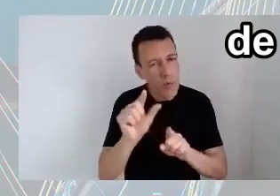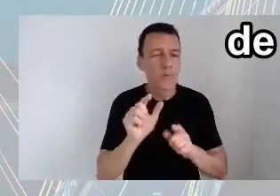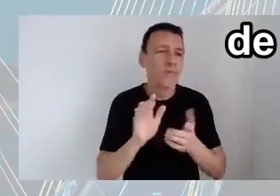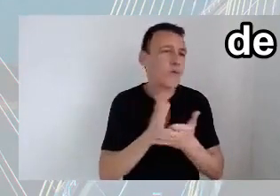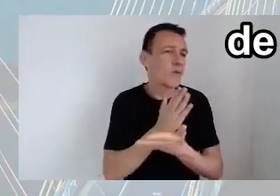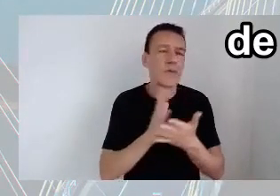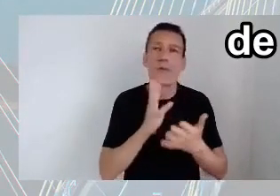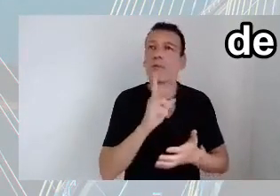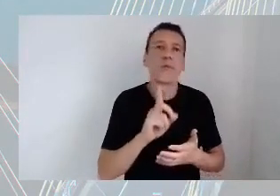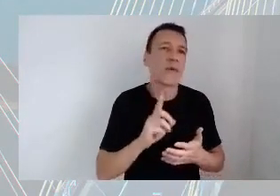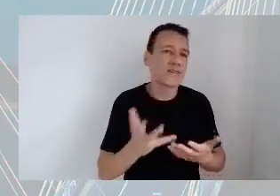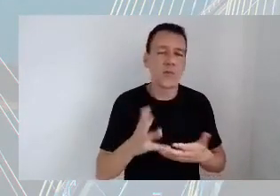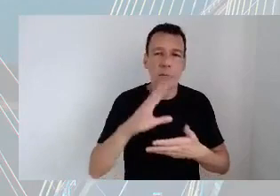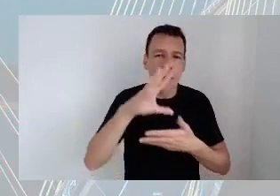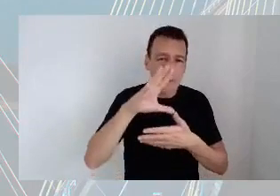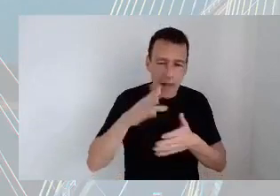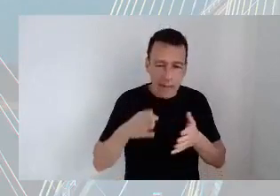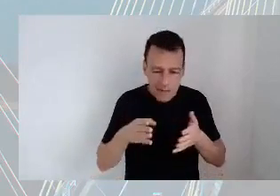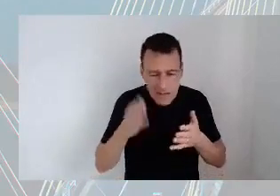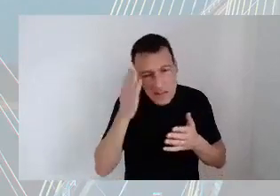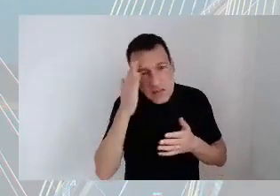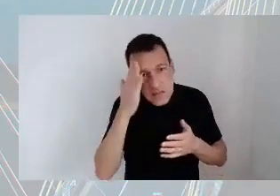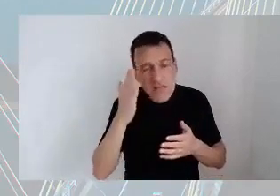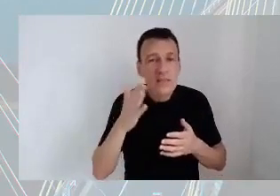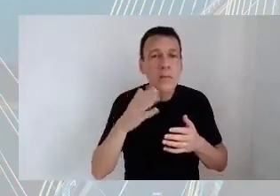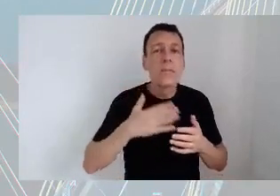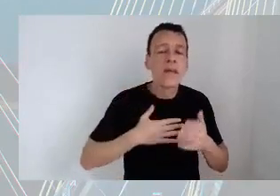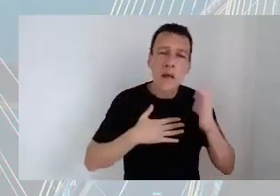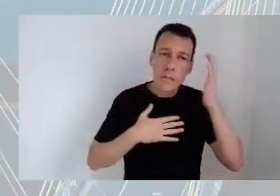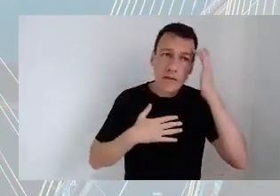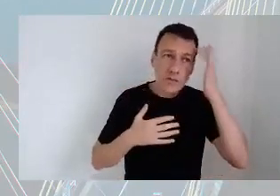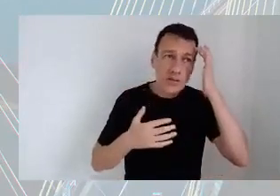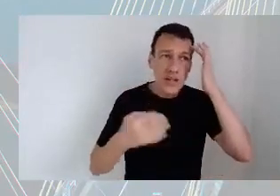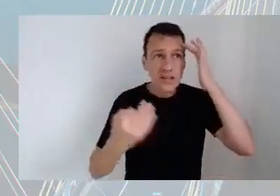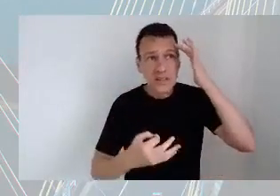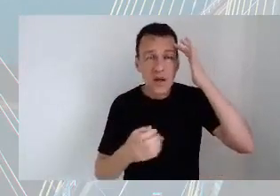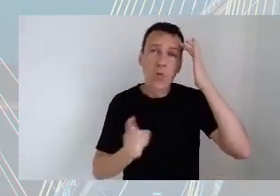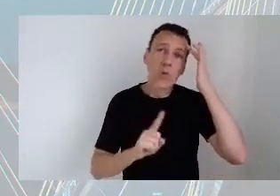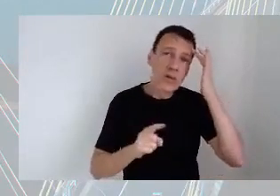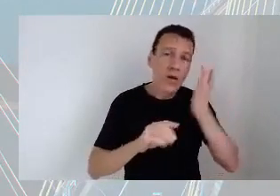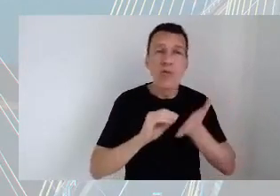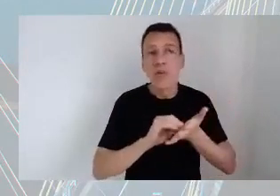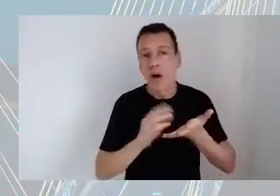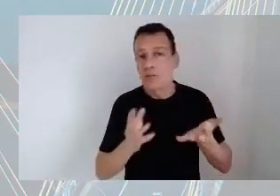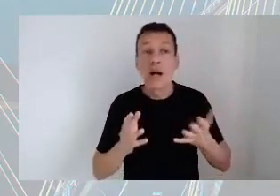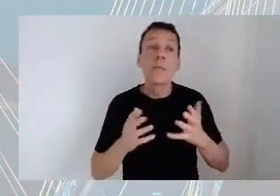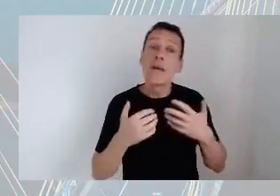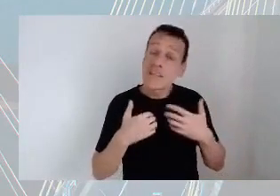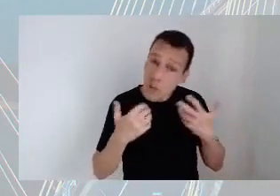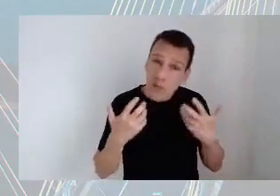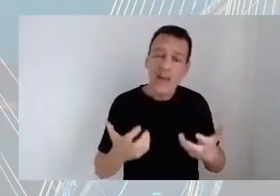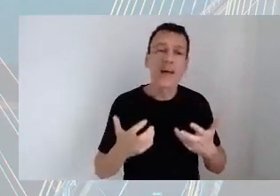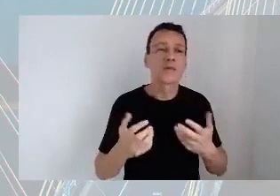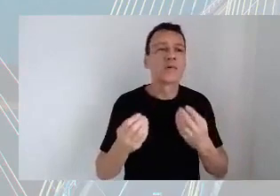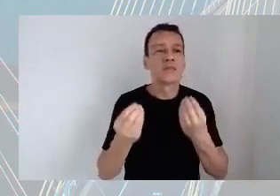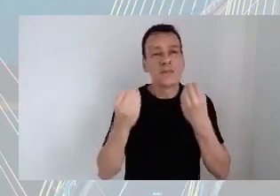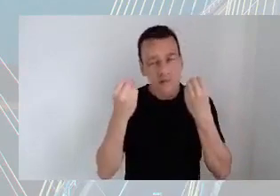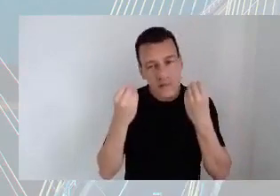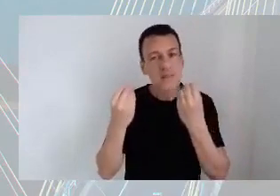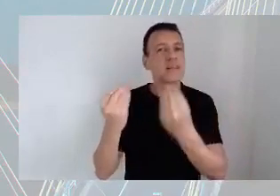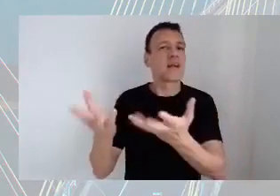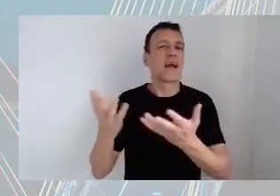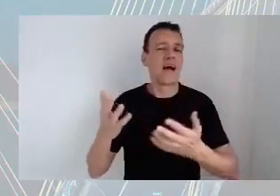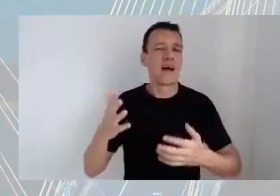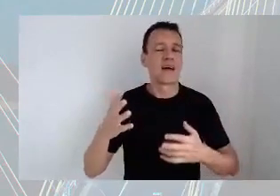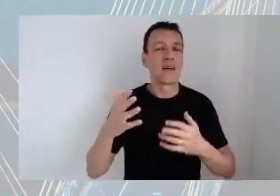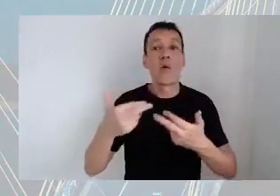está a nossa maturidade, a gente não consegue mexer muito na arquitetura agora, mas a gente quer entregar coisas na ponta para facilitar o dia a dia de uma área, de algumas áreas.